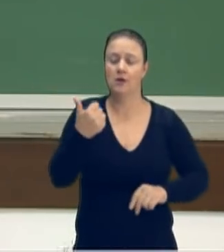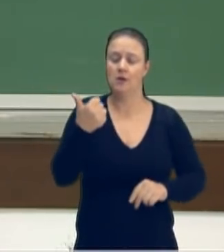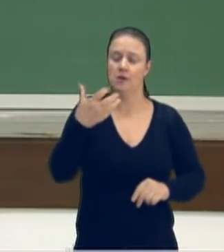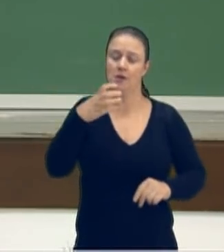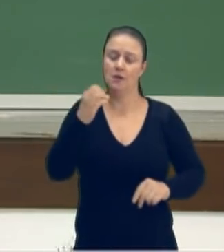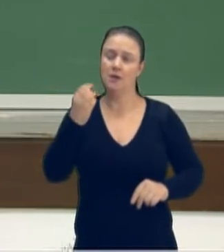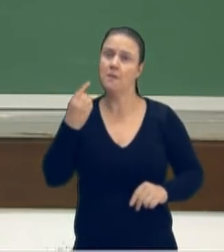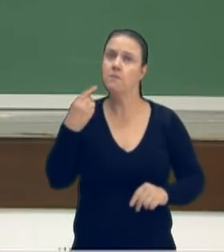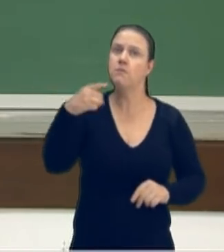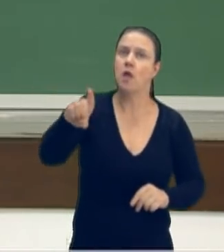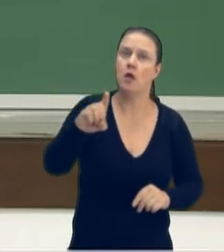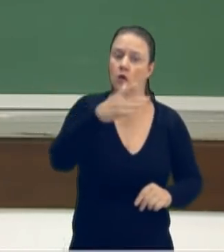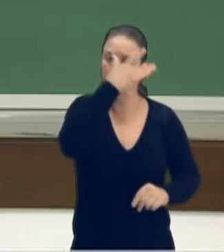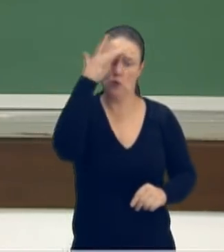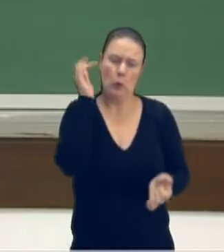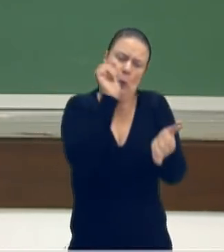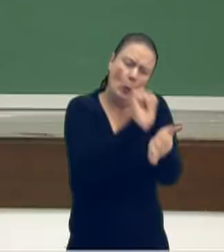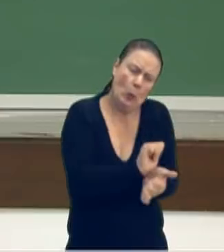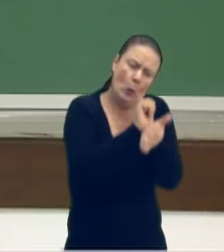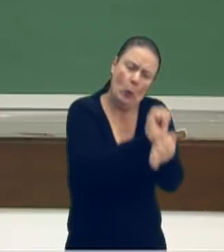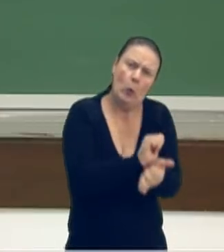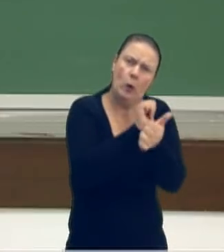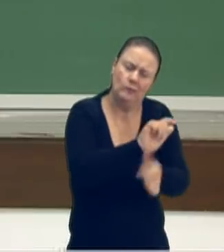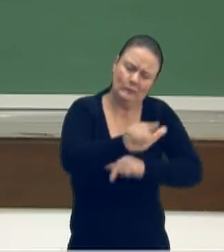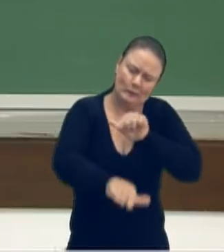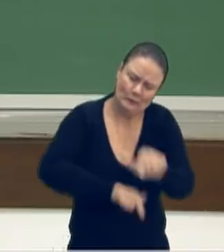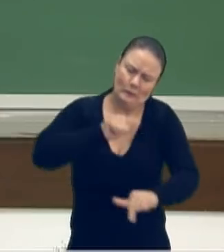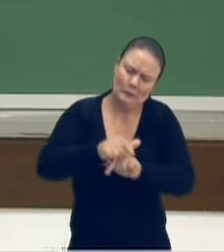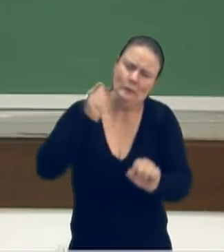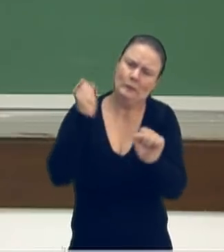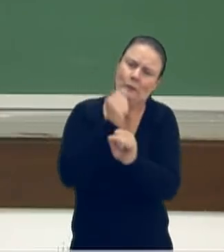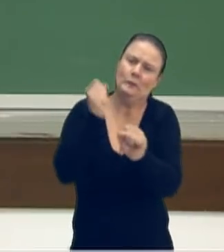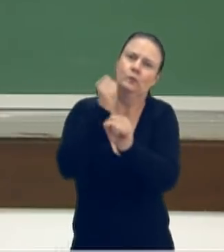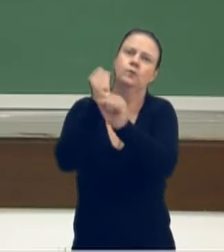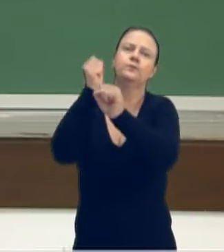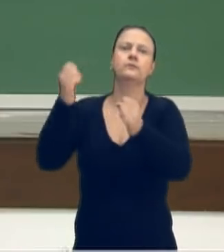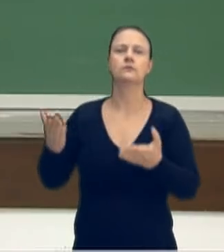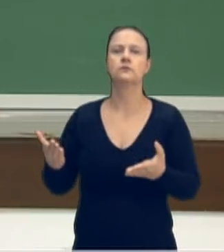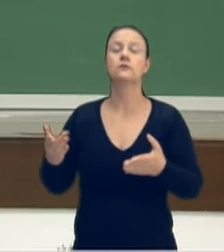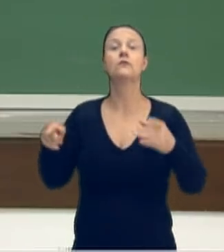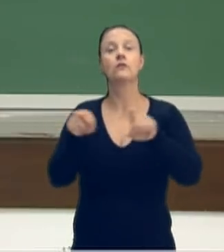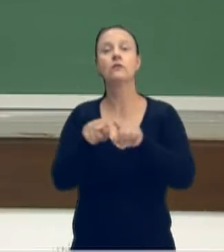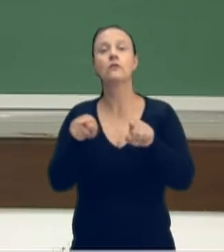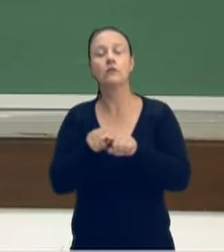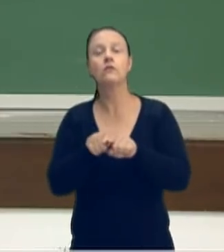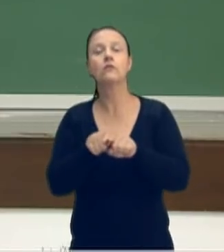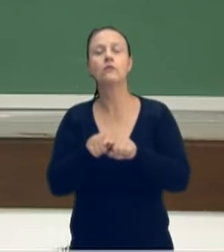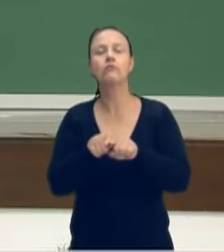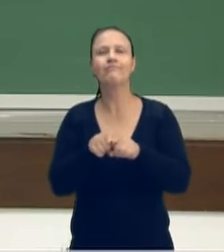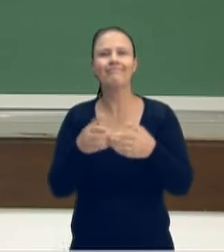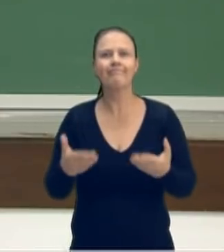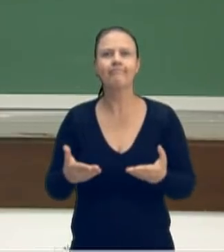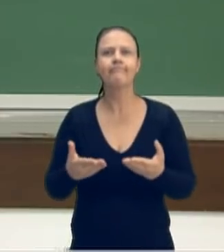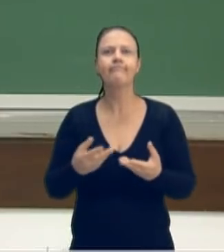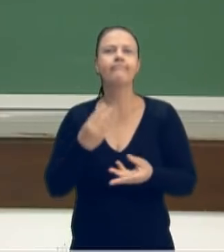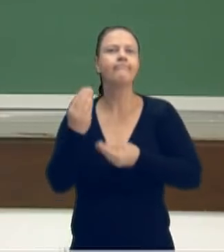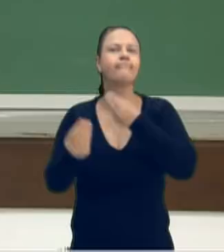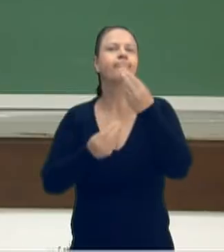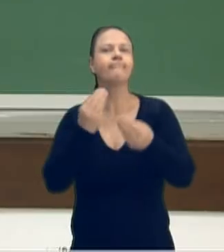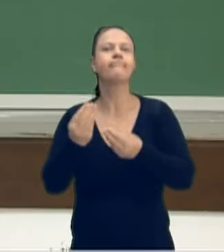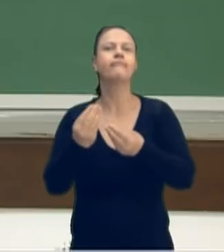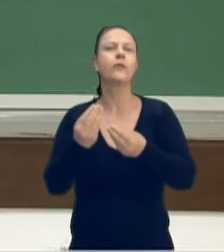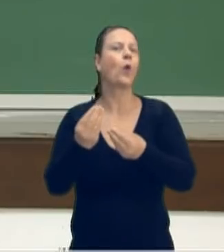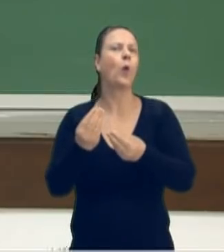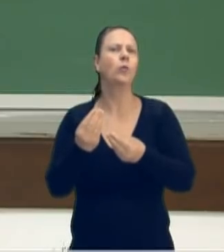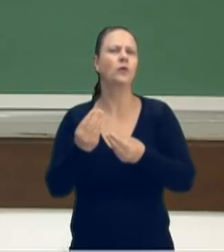mil escravos, né? E nós temos alguns estudos, inclusive do egiptólogo Zahi Hawass, que diz que não tem como não tem